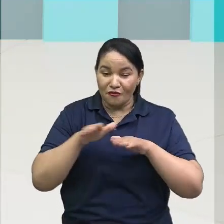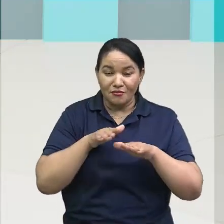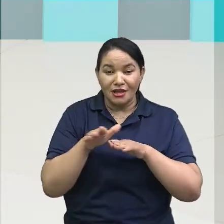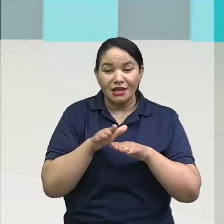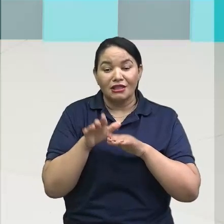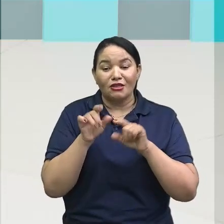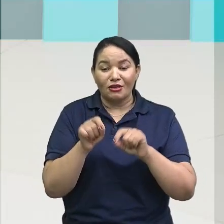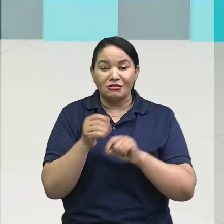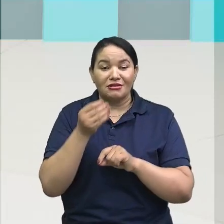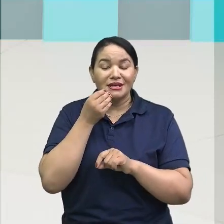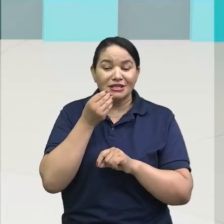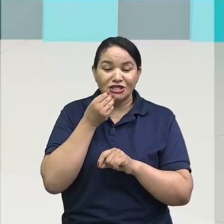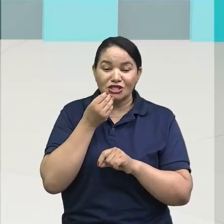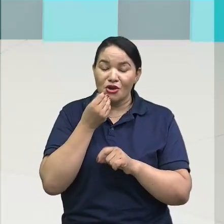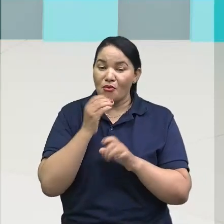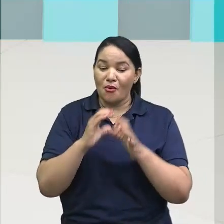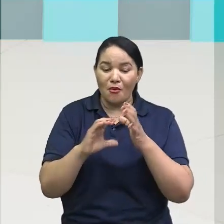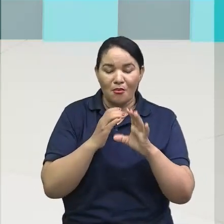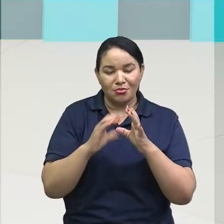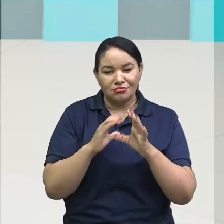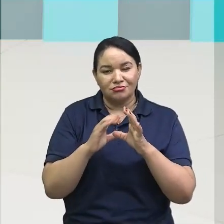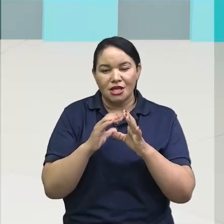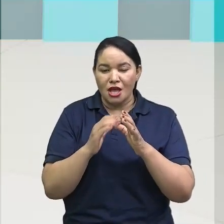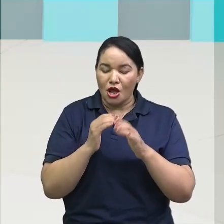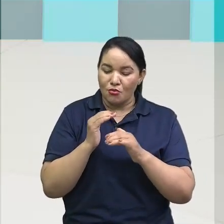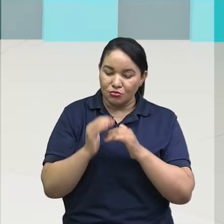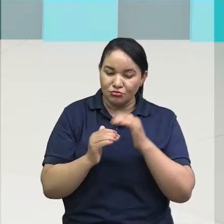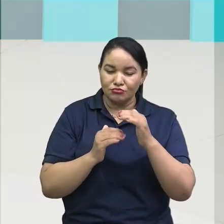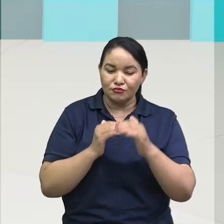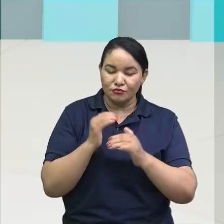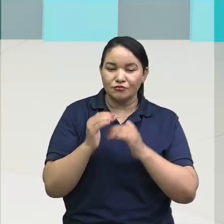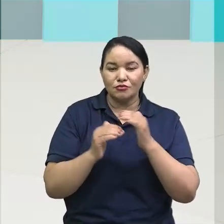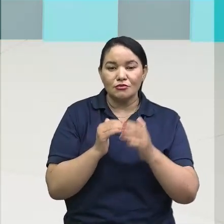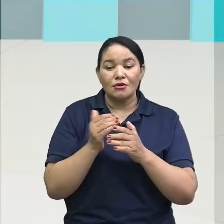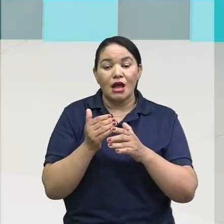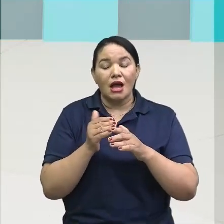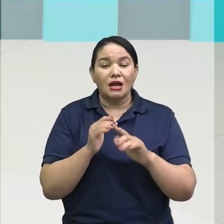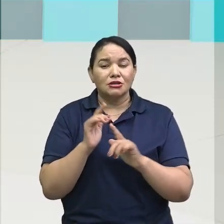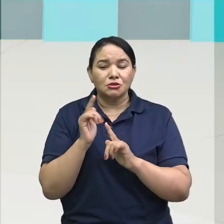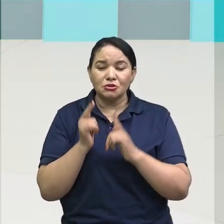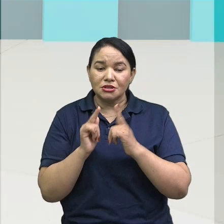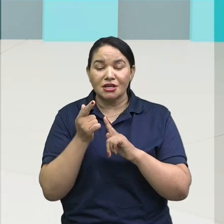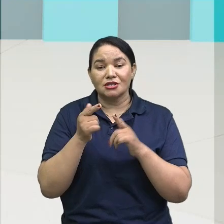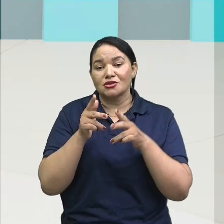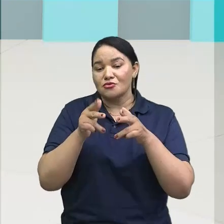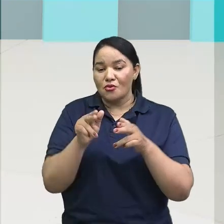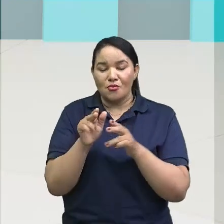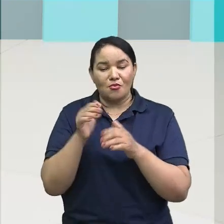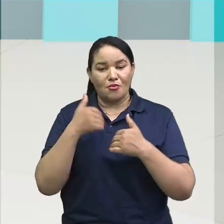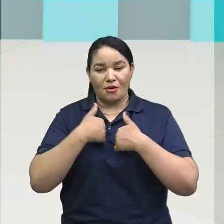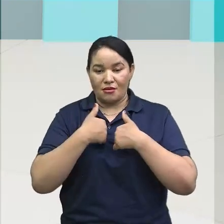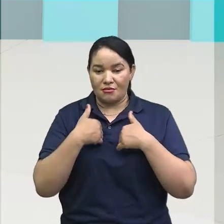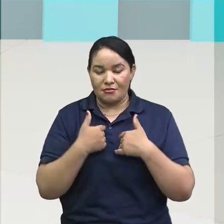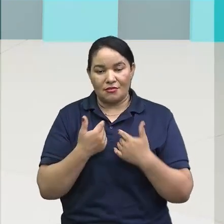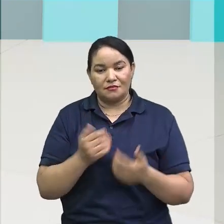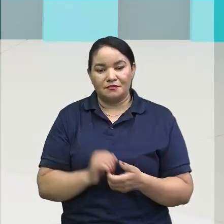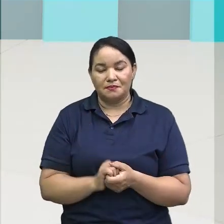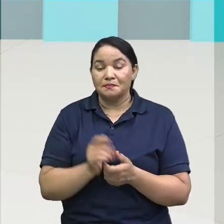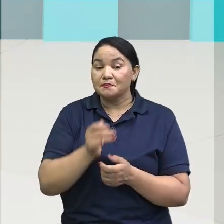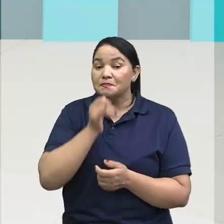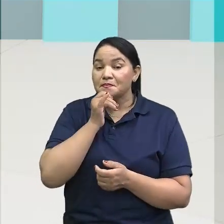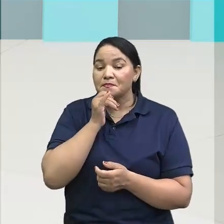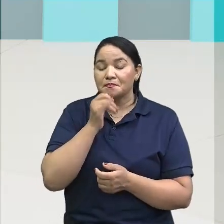tentativa de se comunicar, ele começou a tentar gesticular como os animais. Então, por exemplo, nós